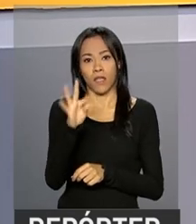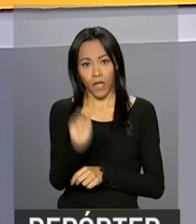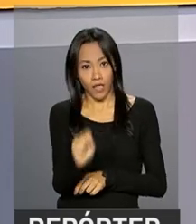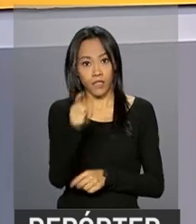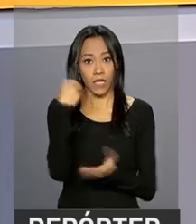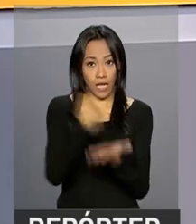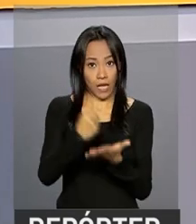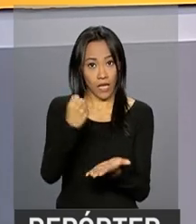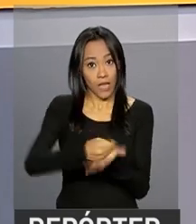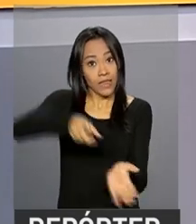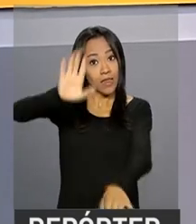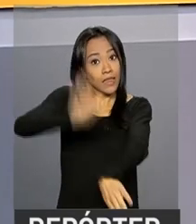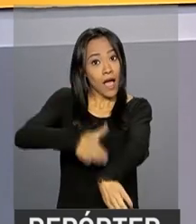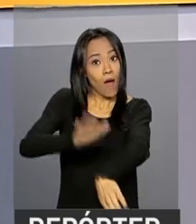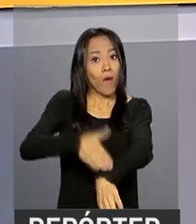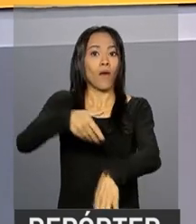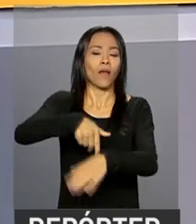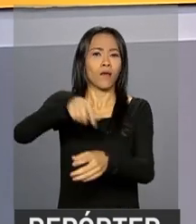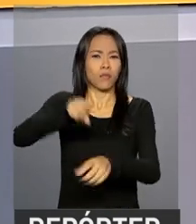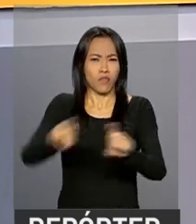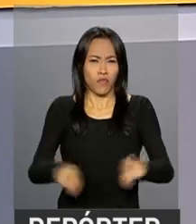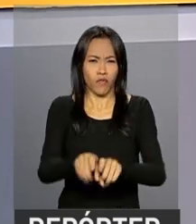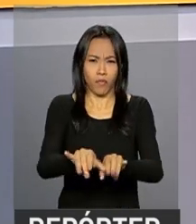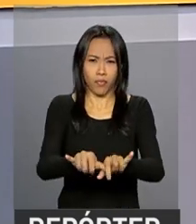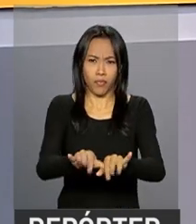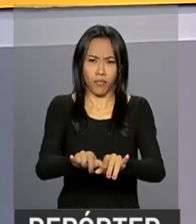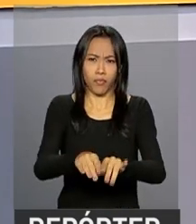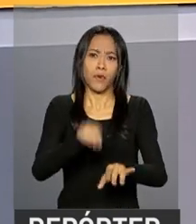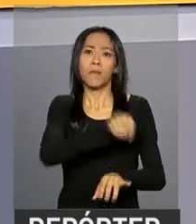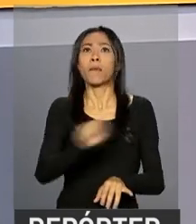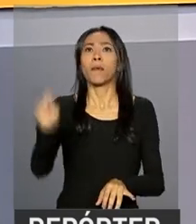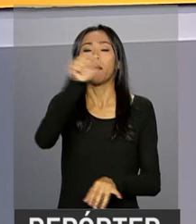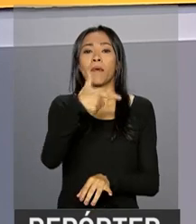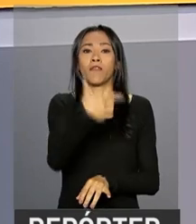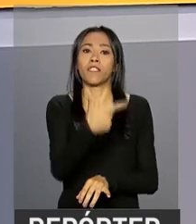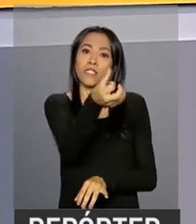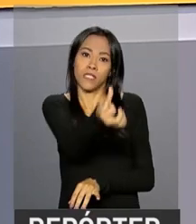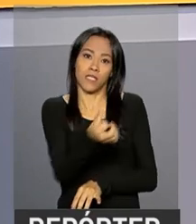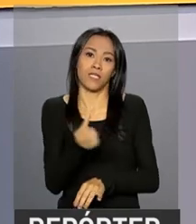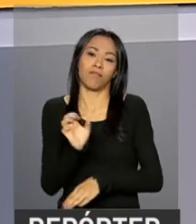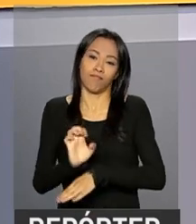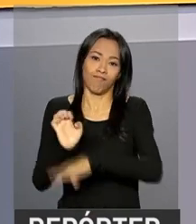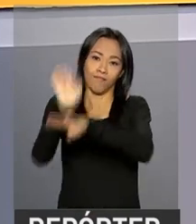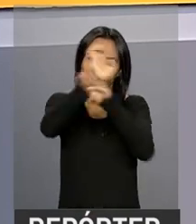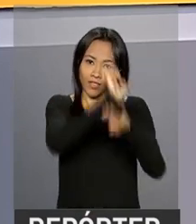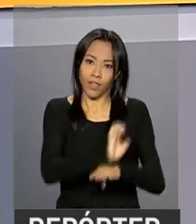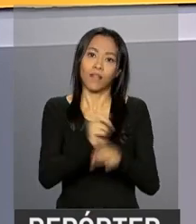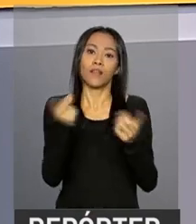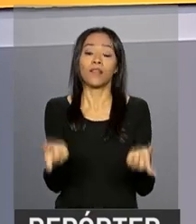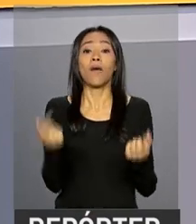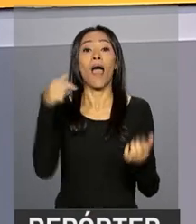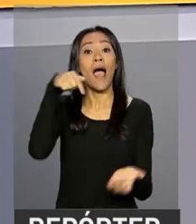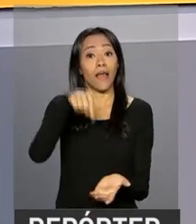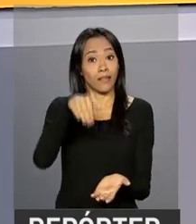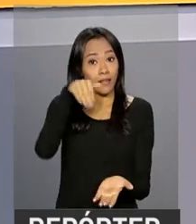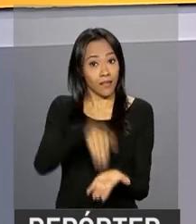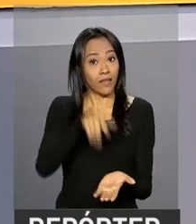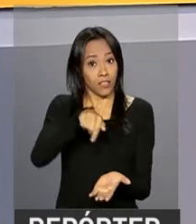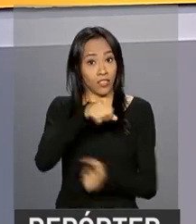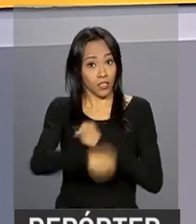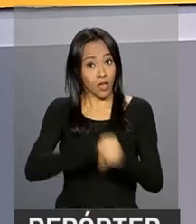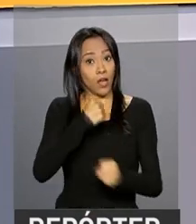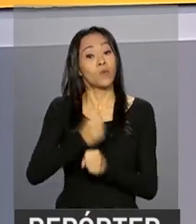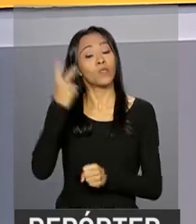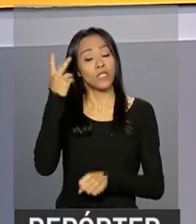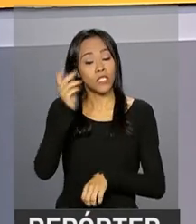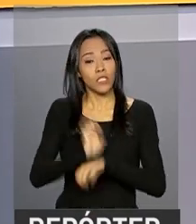é emitida na hora por um sistema informatizado em 26 unidades da Federação até meados deste ano todo o estado de São